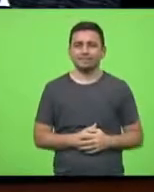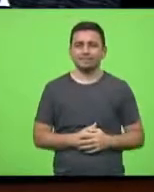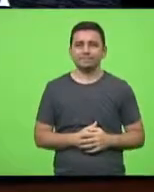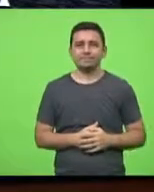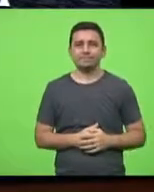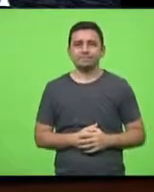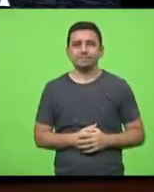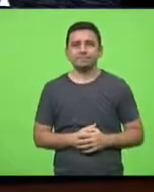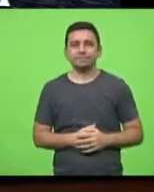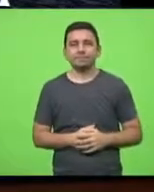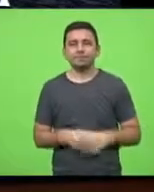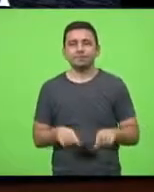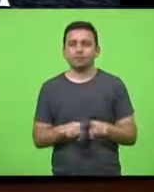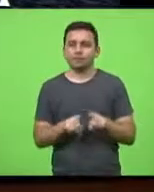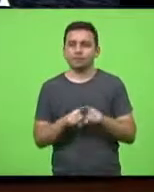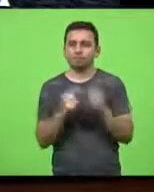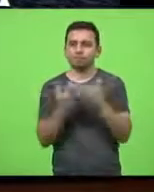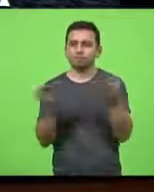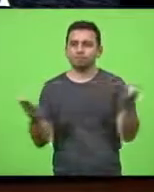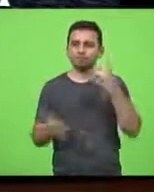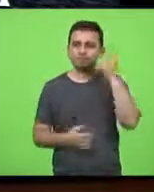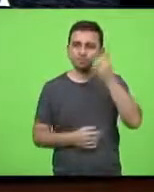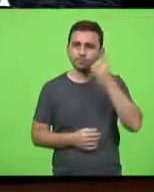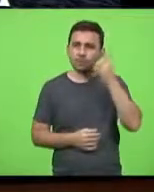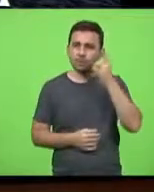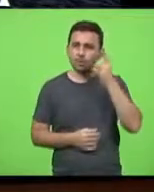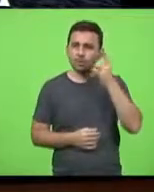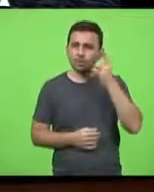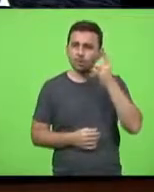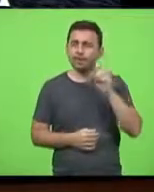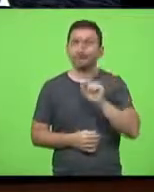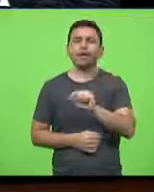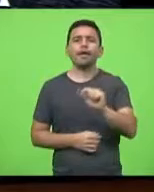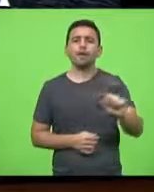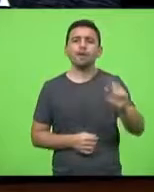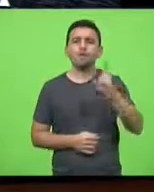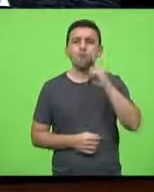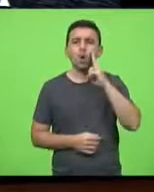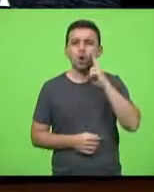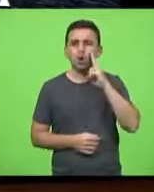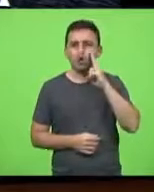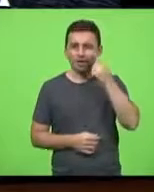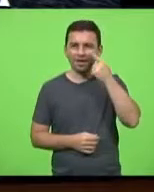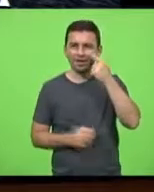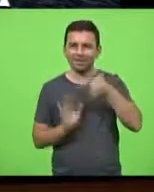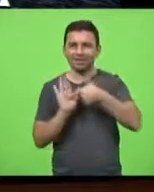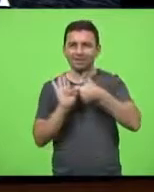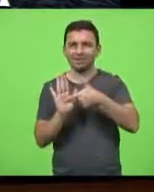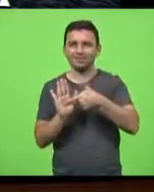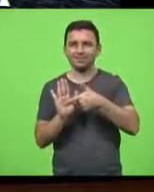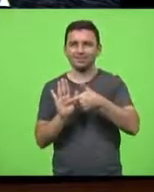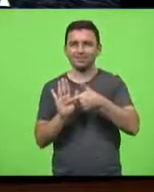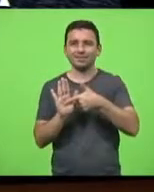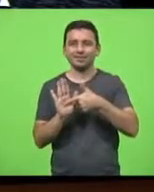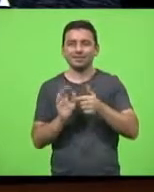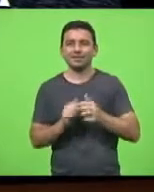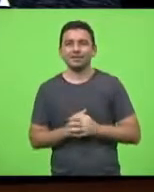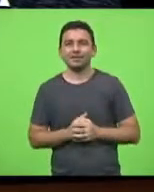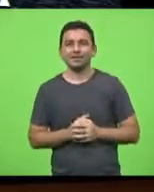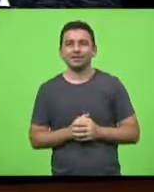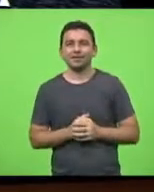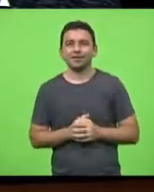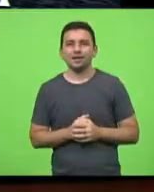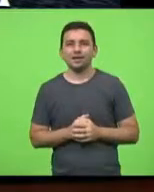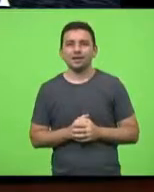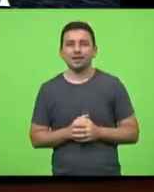E, senhores deputados, quem tomou o bolo? Vou acender aqui o bolo, para que todos, que essa luz chegue